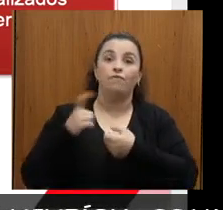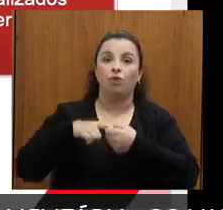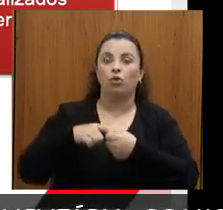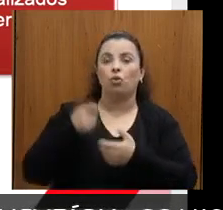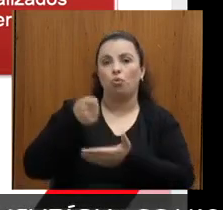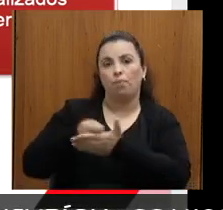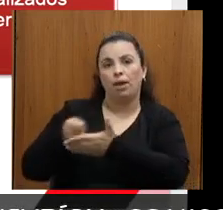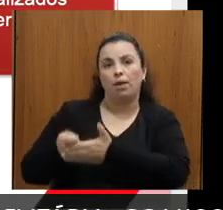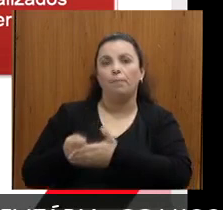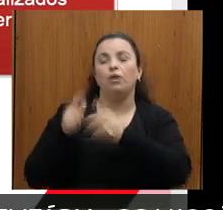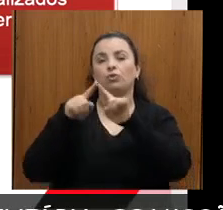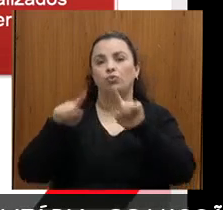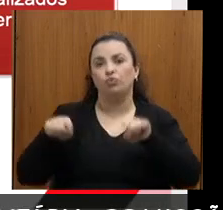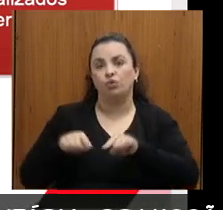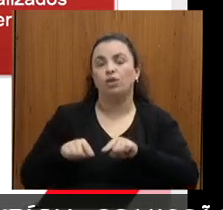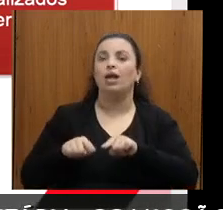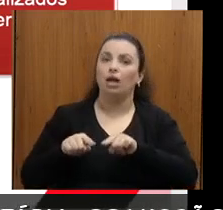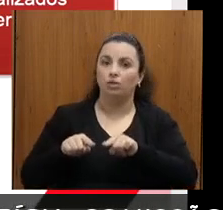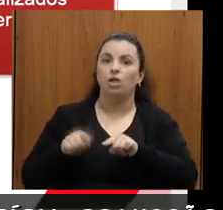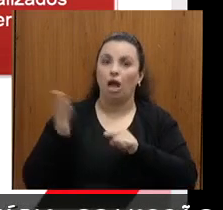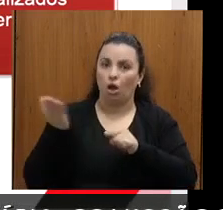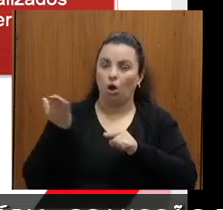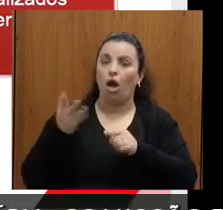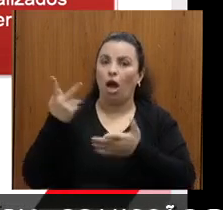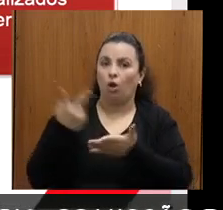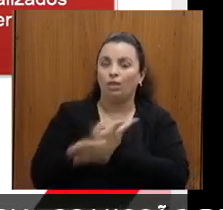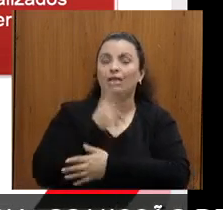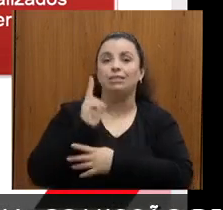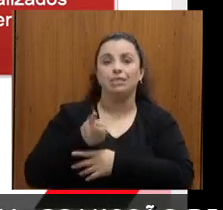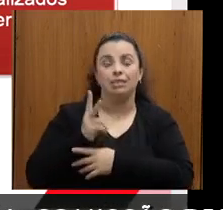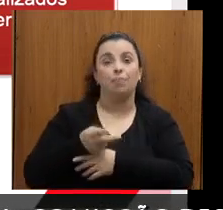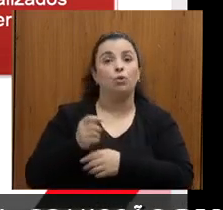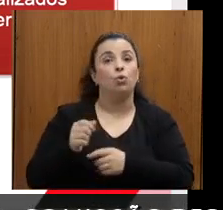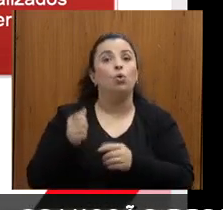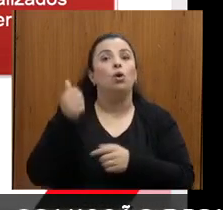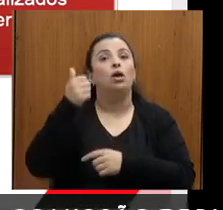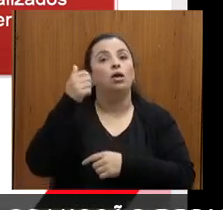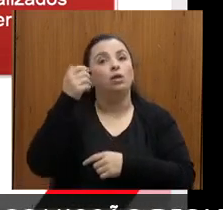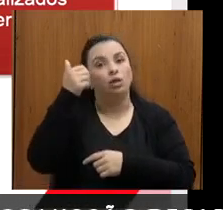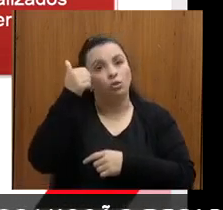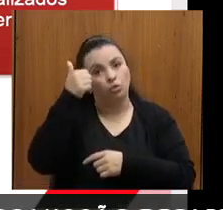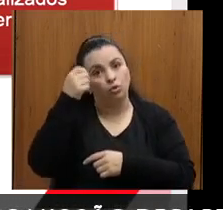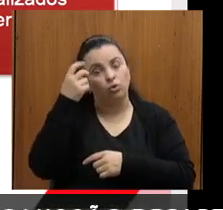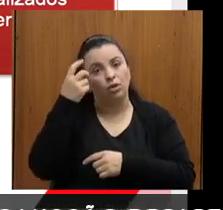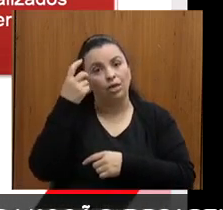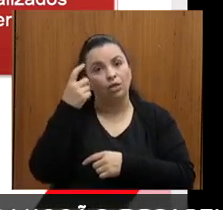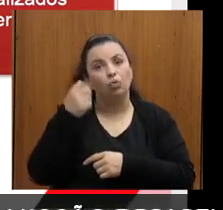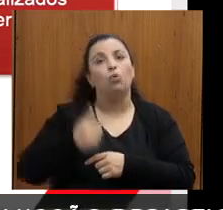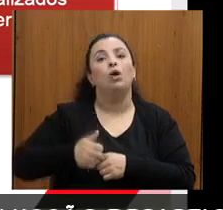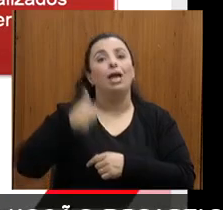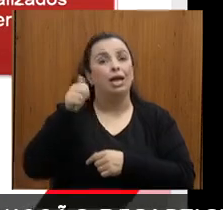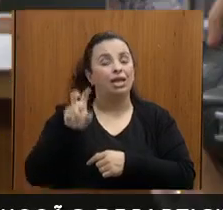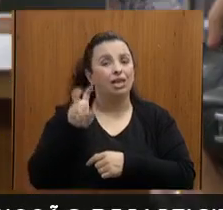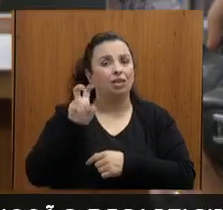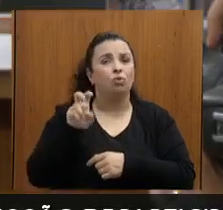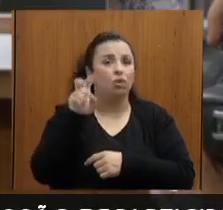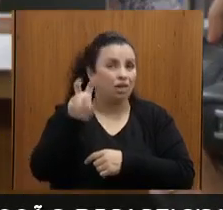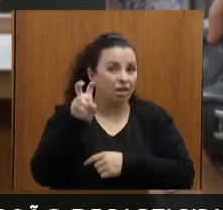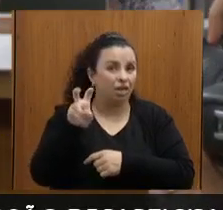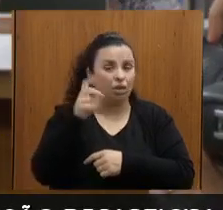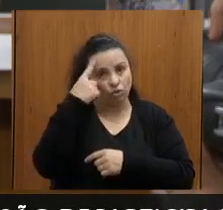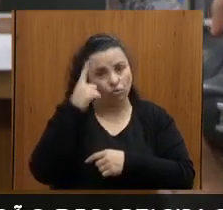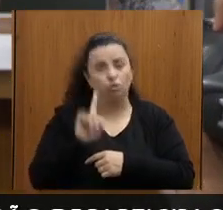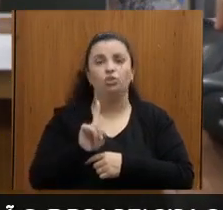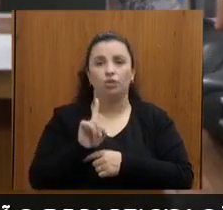salário dos servidores ao quinto dia útil, que é uma questão muito importante para a gente em termos da valorização dos servidores,